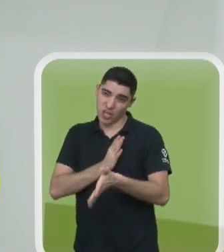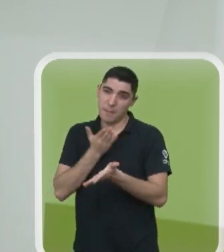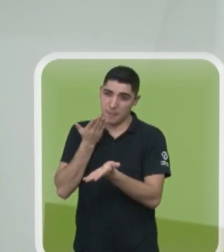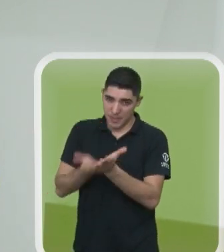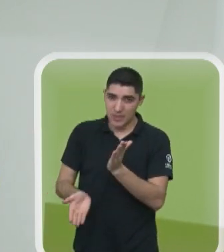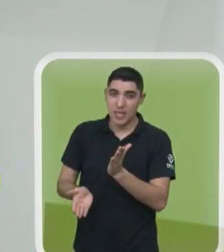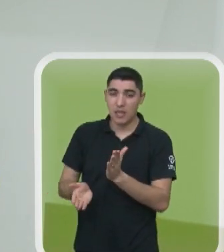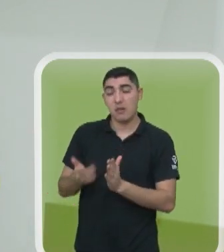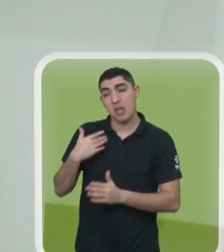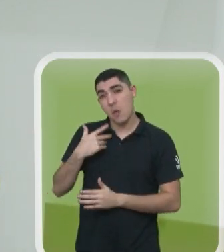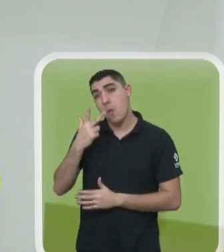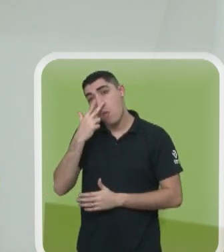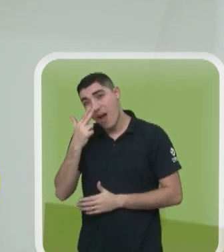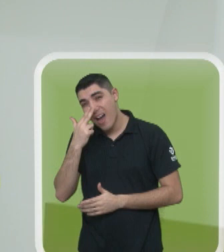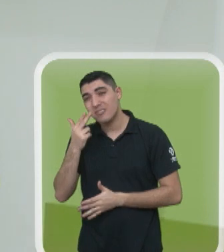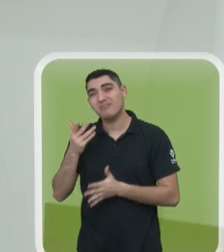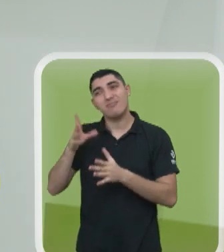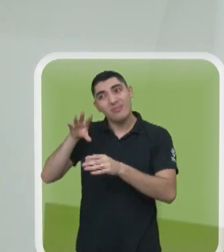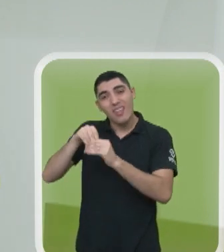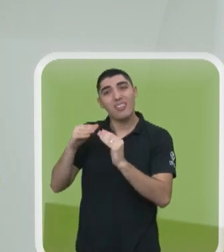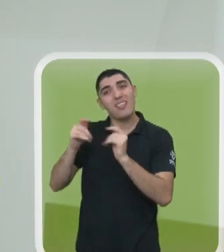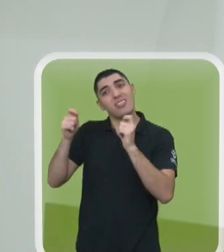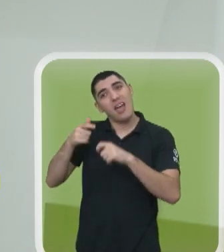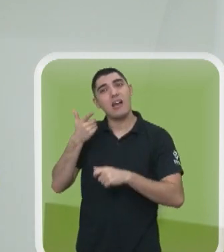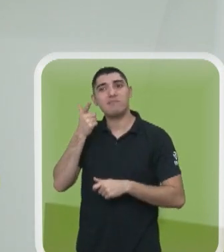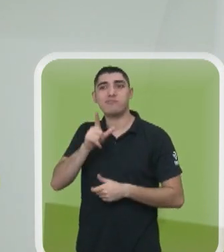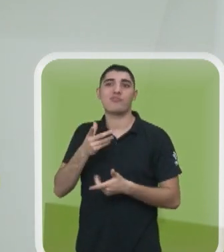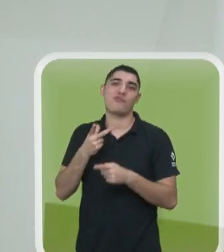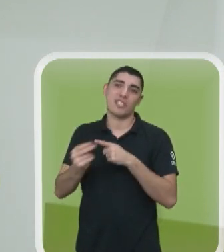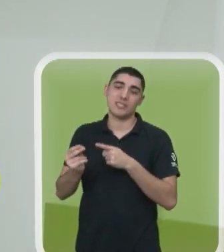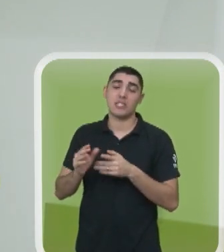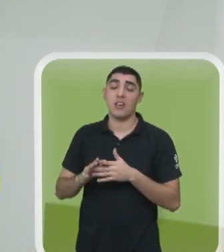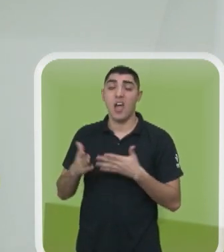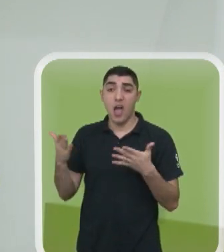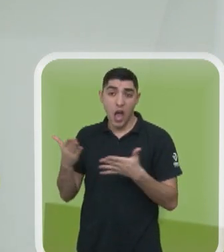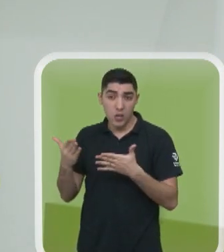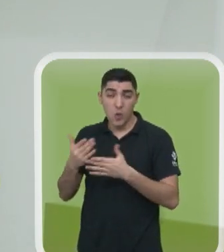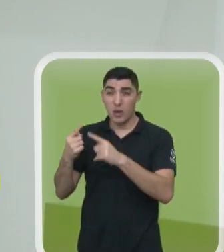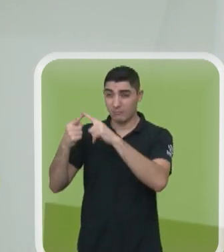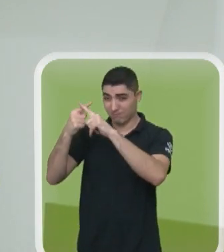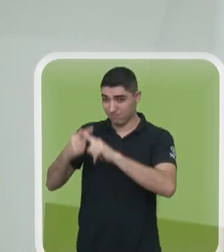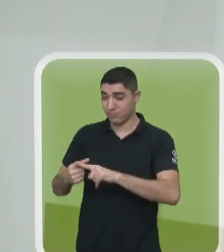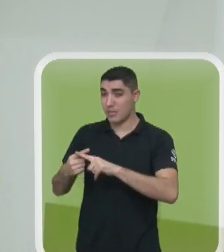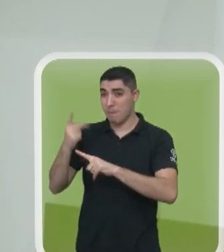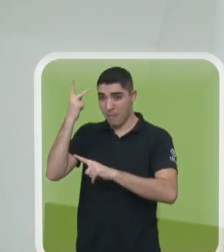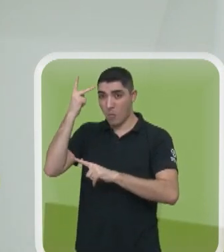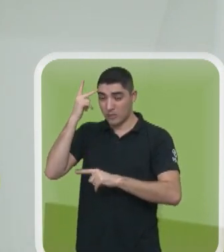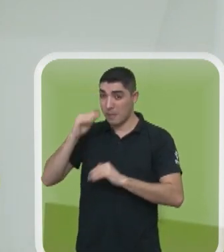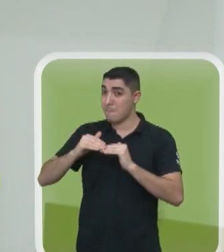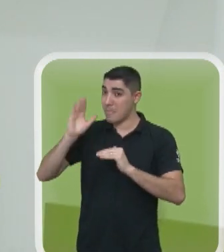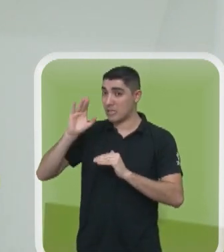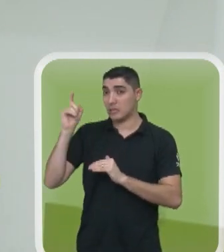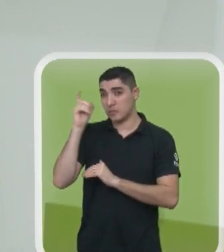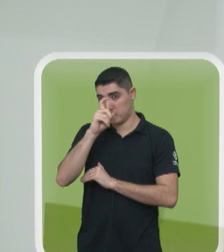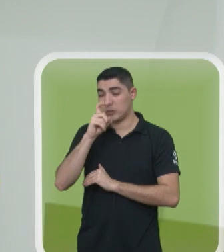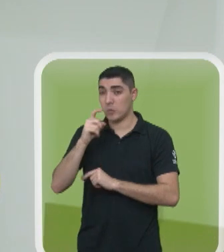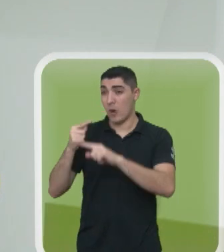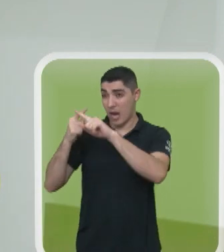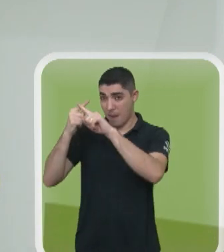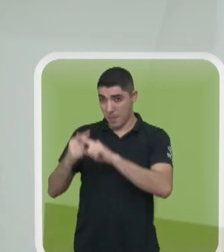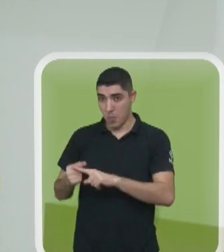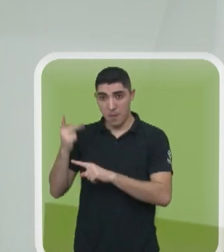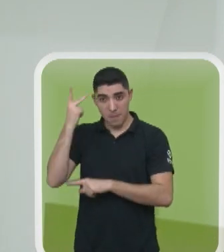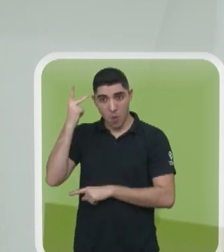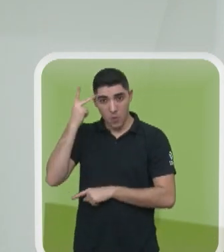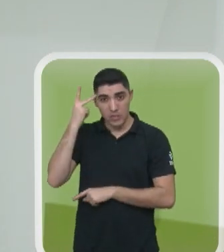que, enfim, poderia ter vencido o jogo em casa. É um campeonato mais difícil, né? Acho que o Campeonato Paulista tem que ser pensado